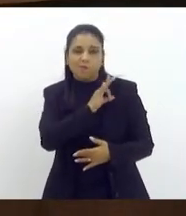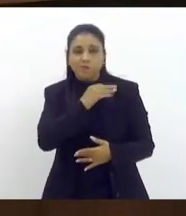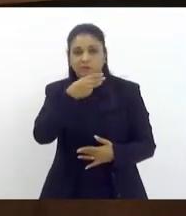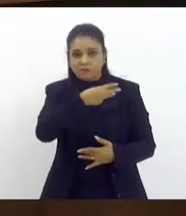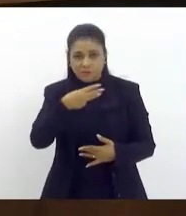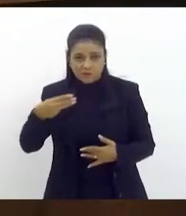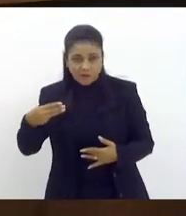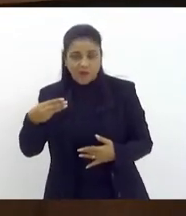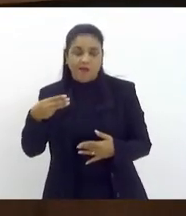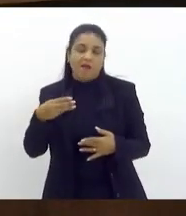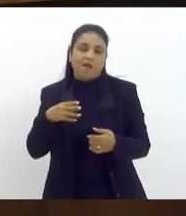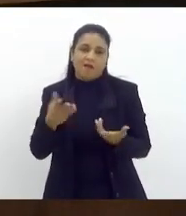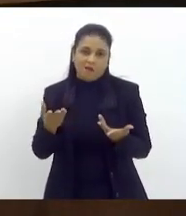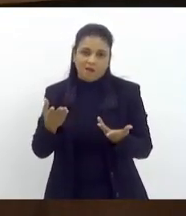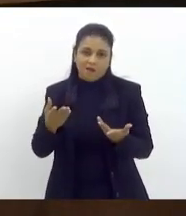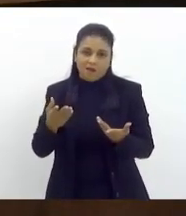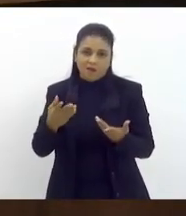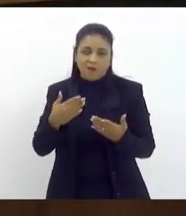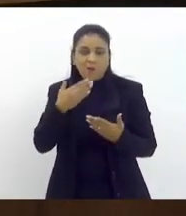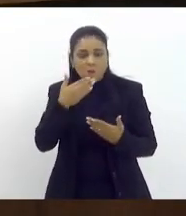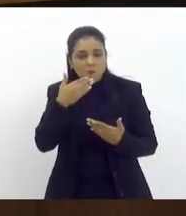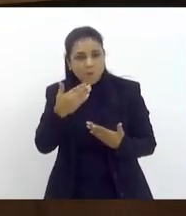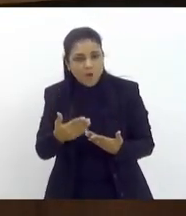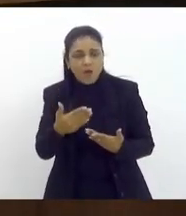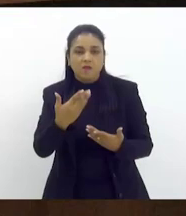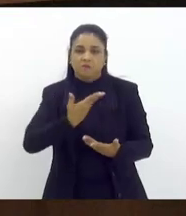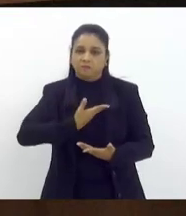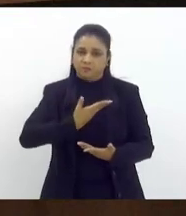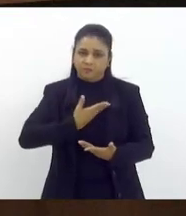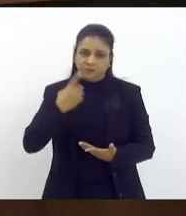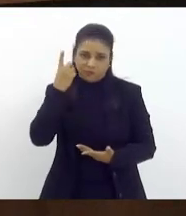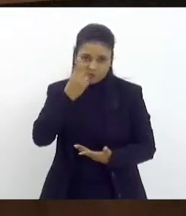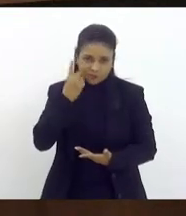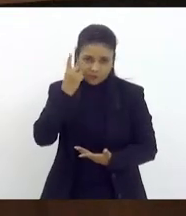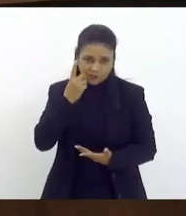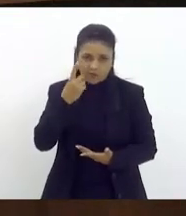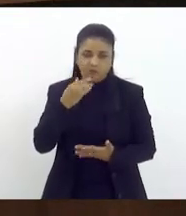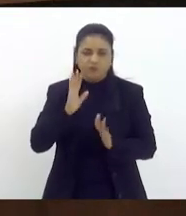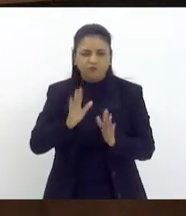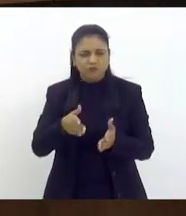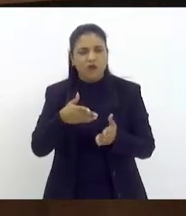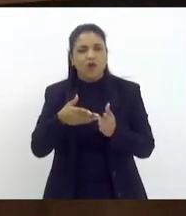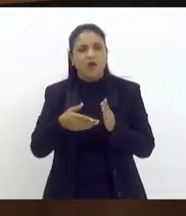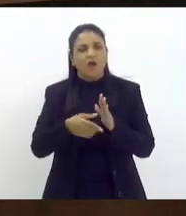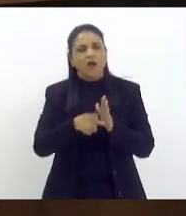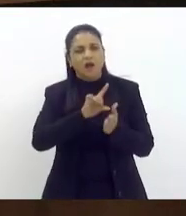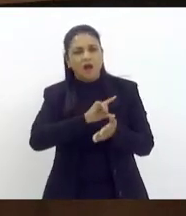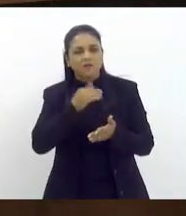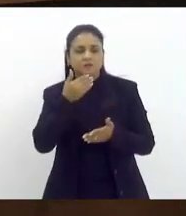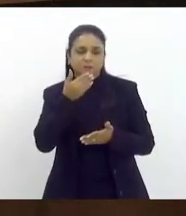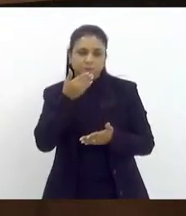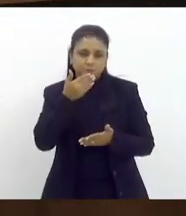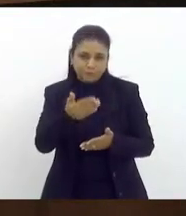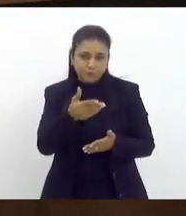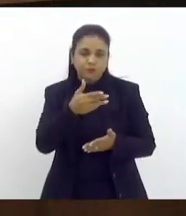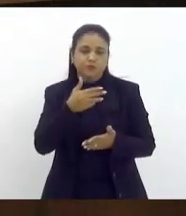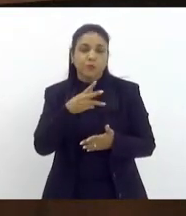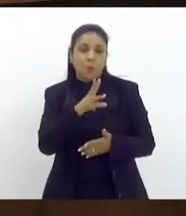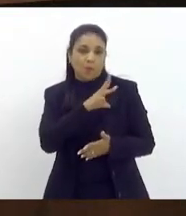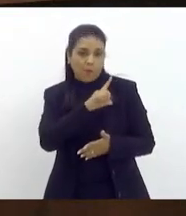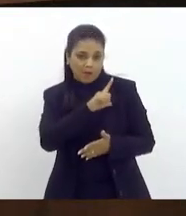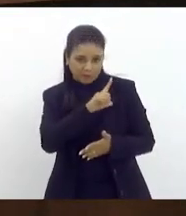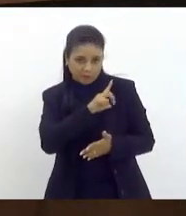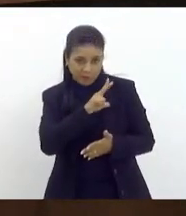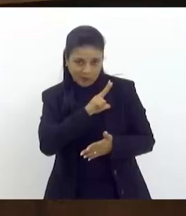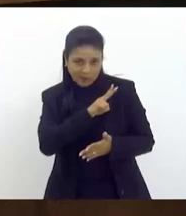esse seu apelo que eu faço aos novos colegas aos novos deputados já tem feito esse apelo no privado para alguns deputados e agora